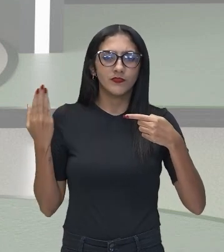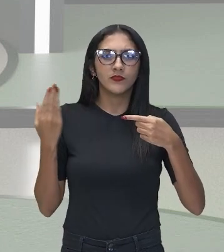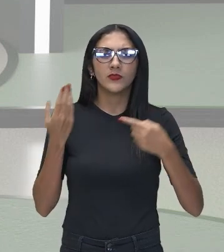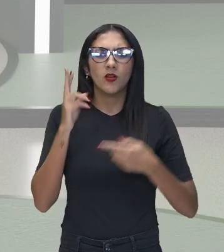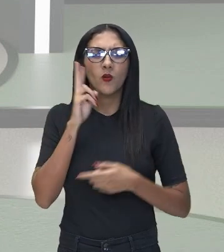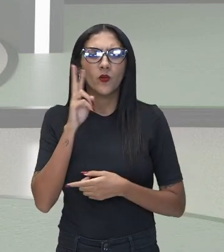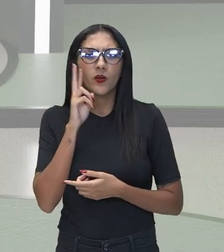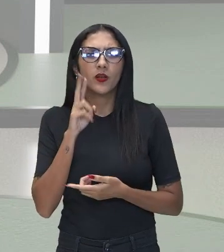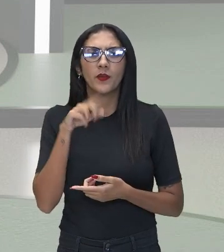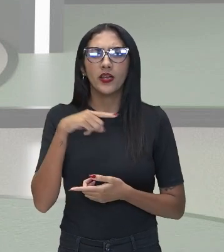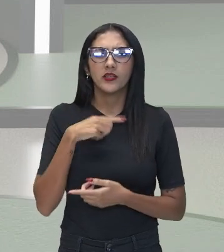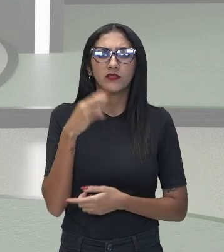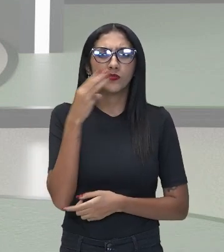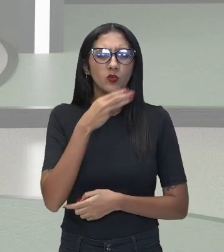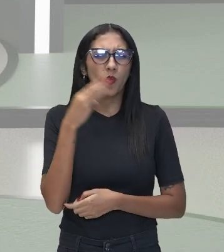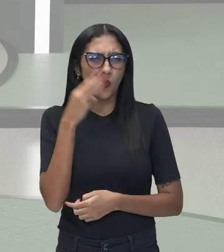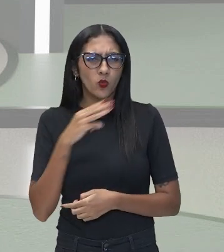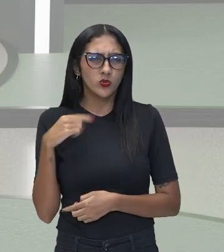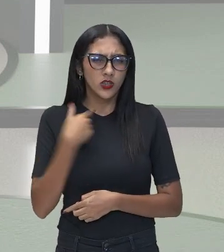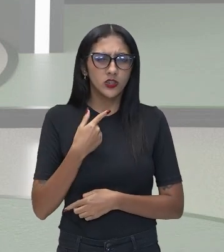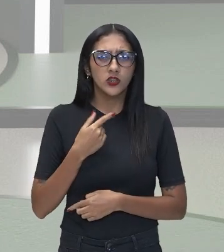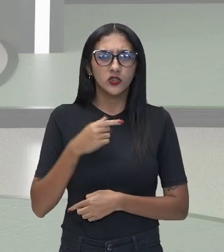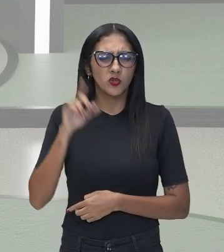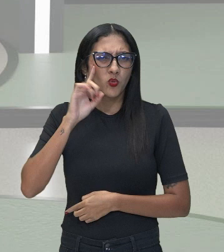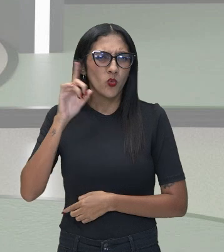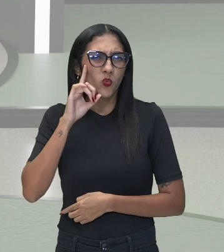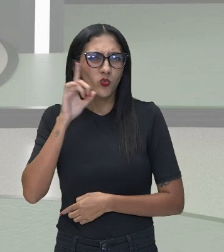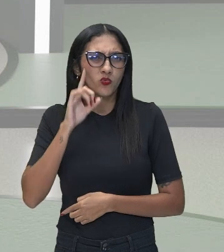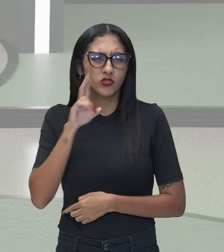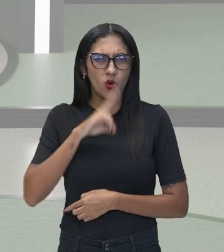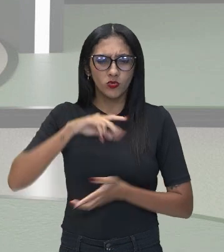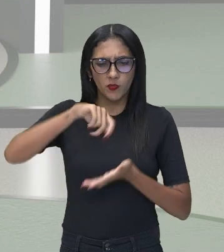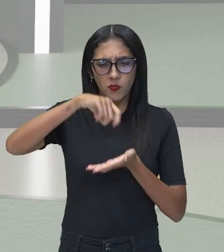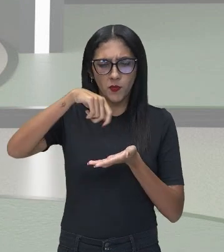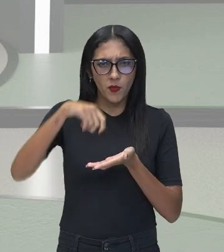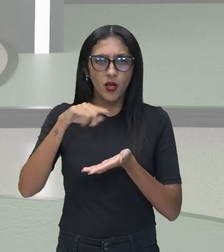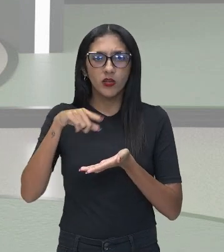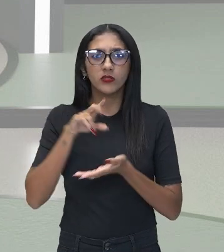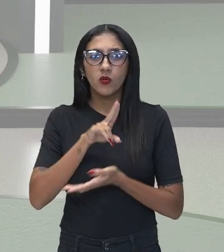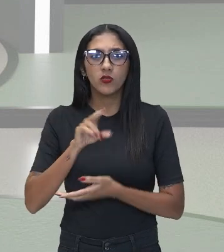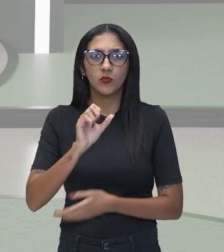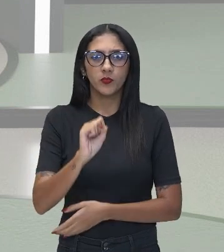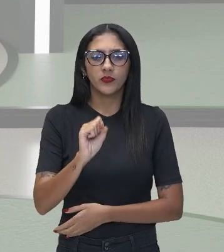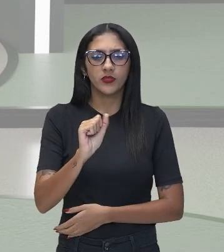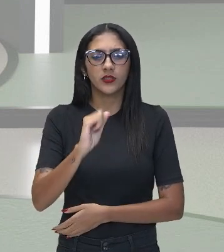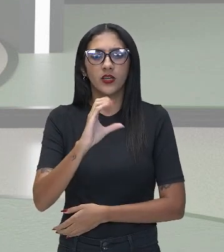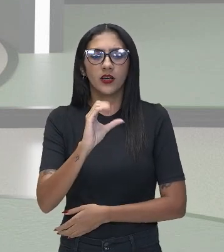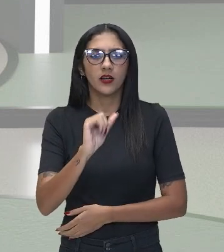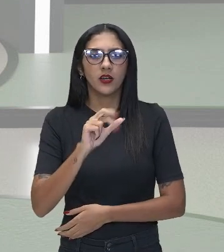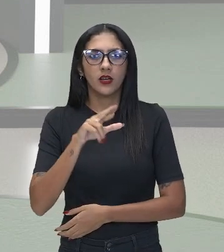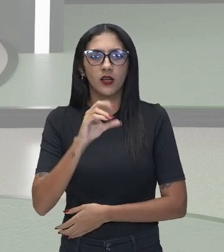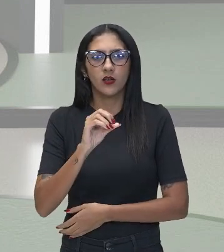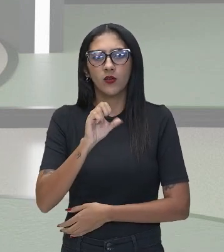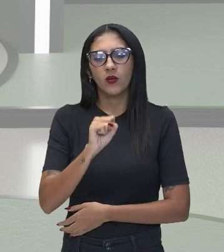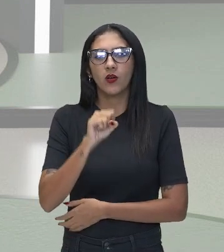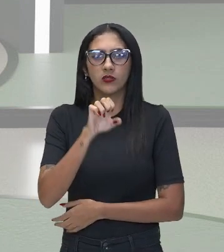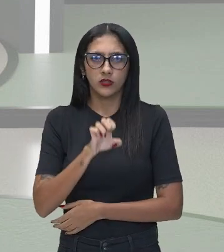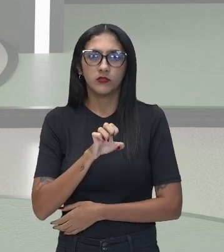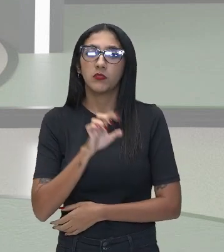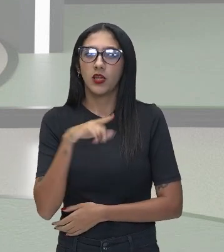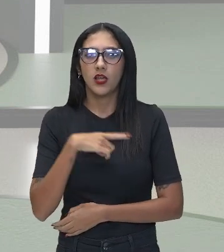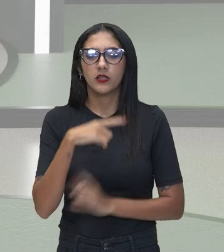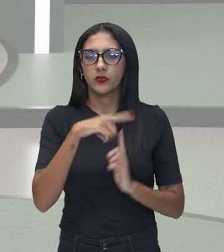daquele açúcar comum que a gente tem em casa, eu estou falando aqui da sacarose, que é um